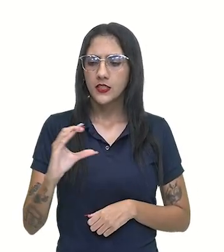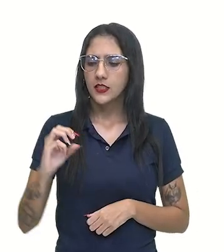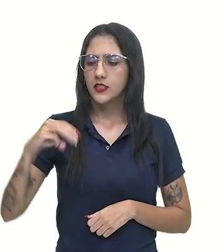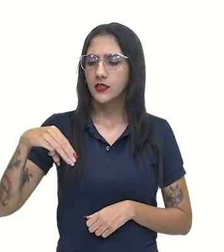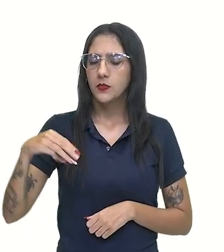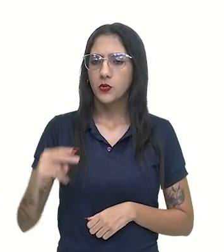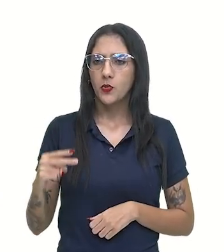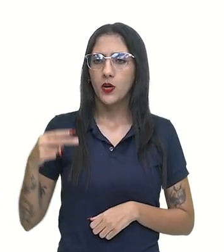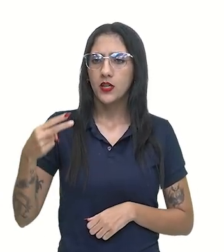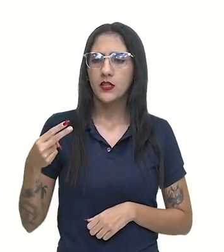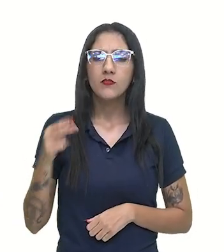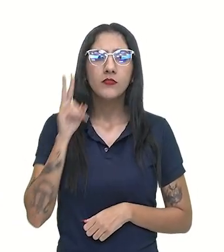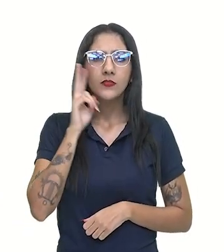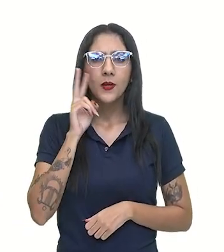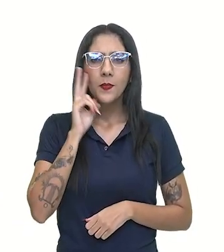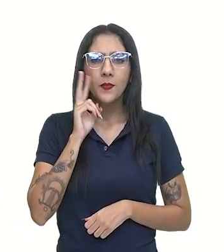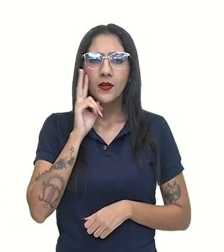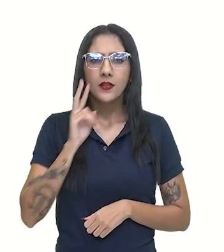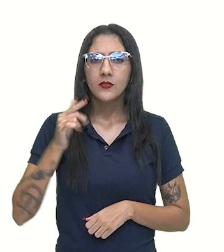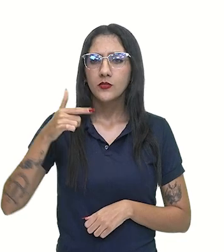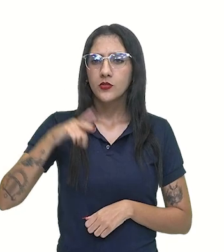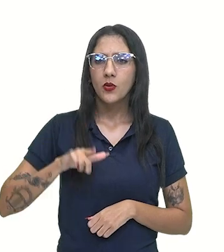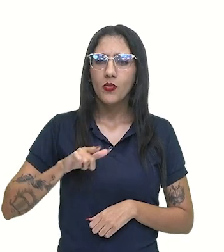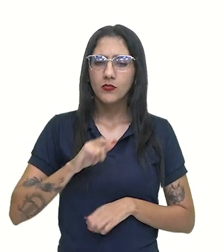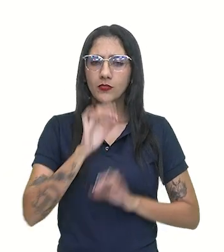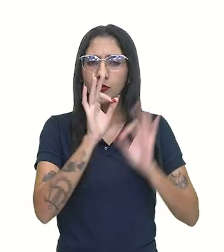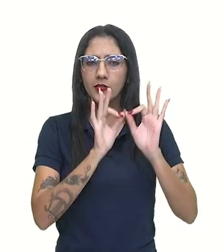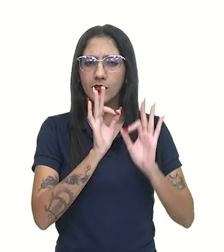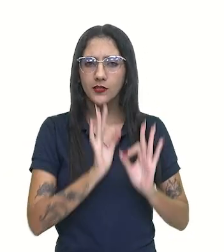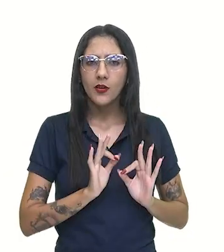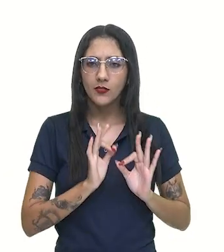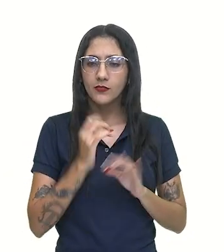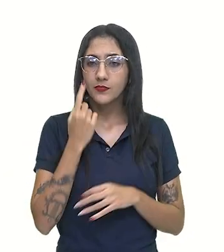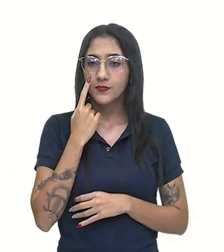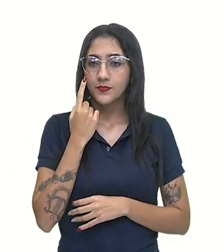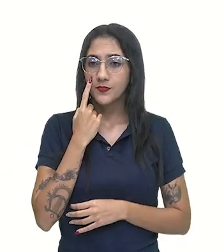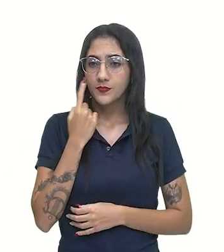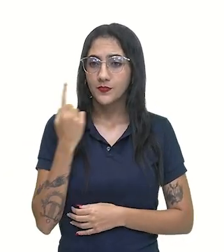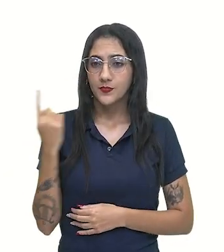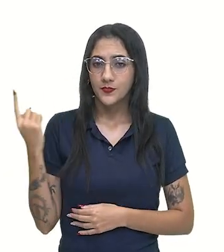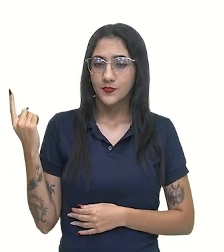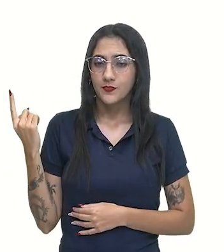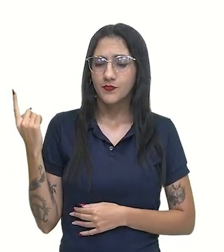quadrado, relembrando aqui o nosso esqueminha, né? Vamos ter o metro quadrado,